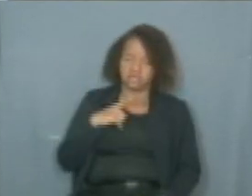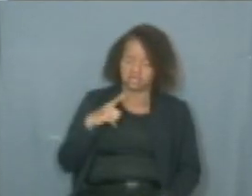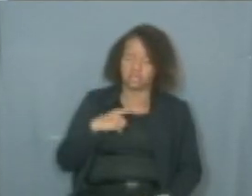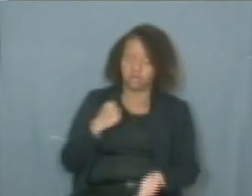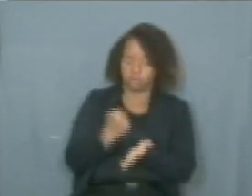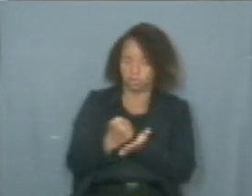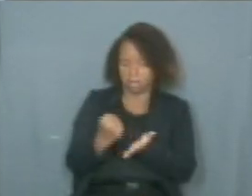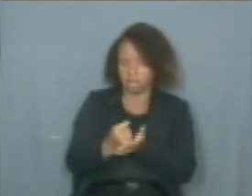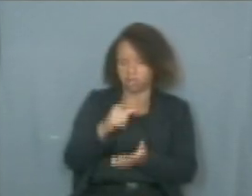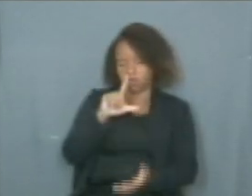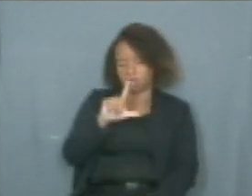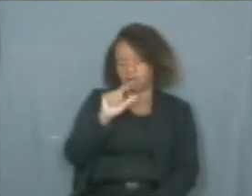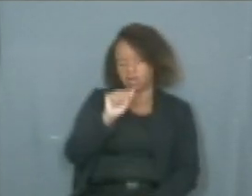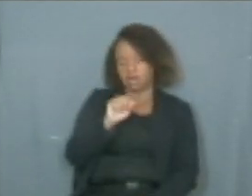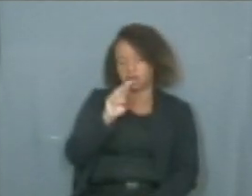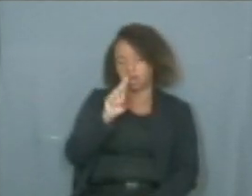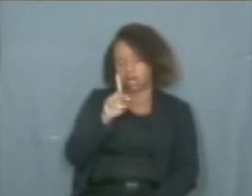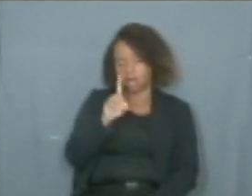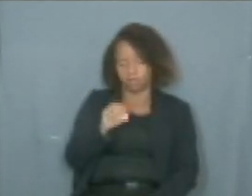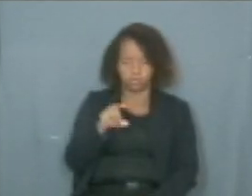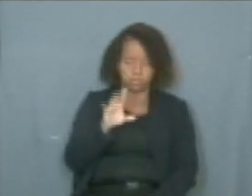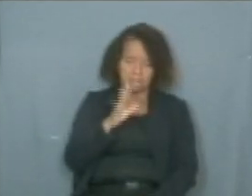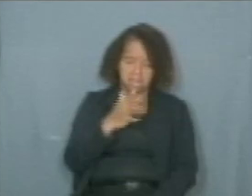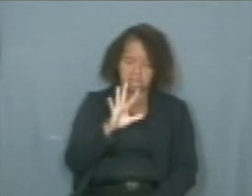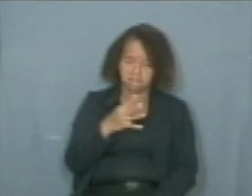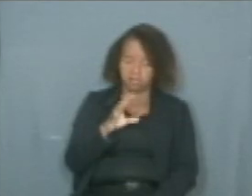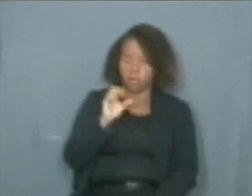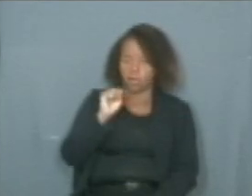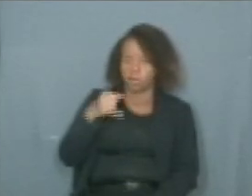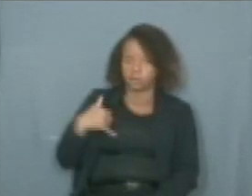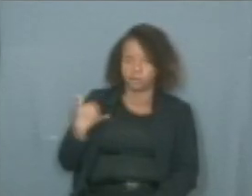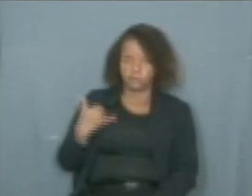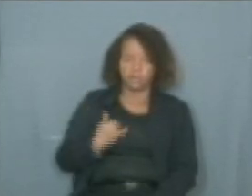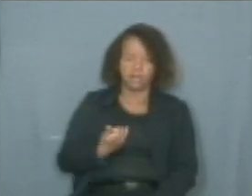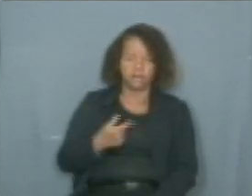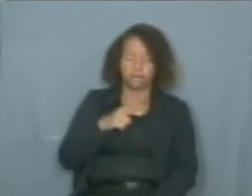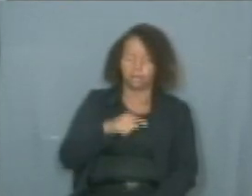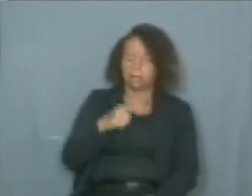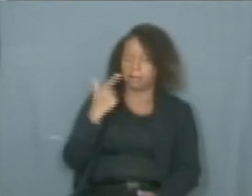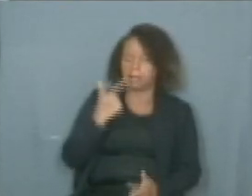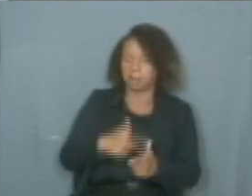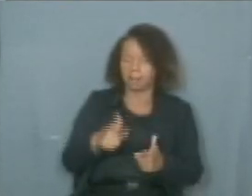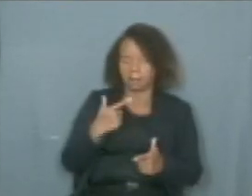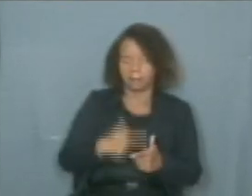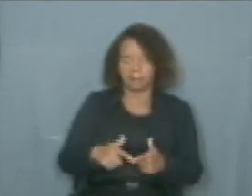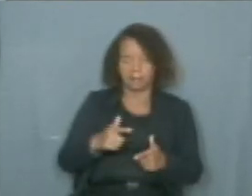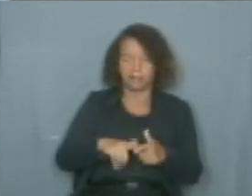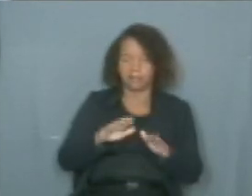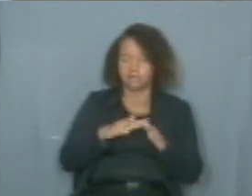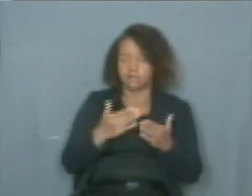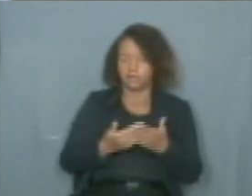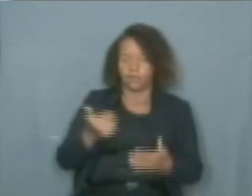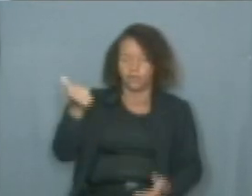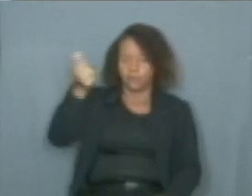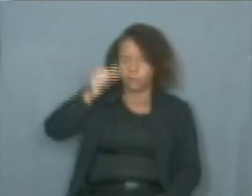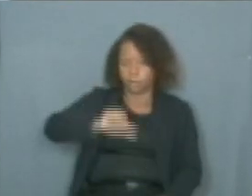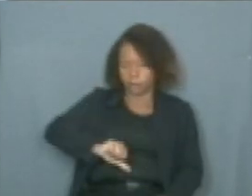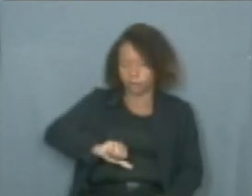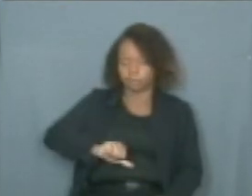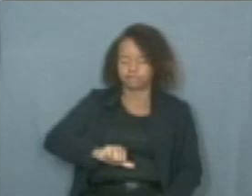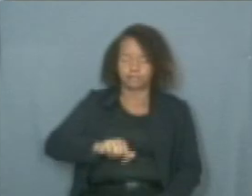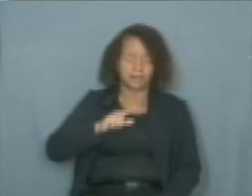laudo dela já com 8 anos de idade, com prejuízo escolar gigantesco, porque ela não teve